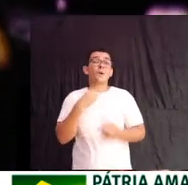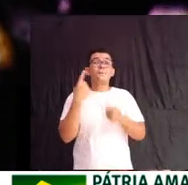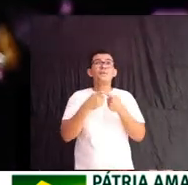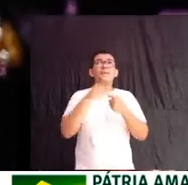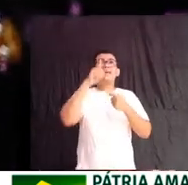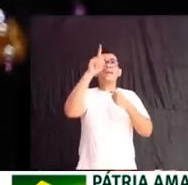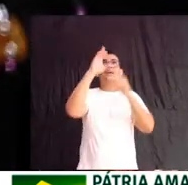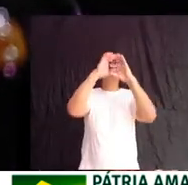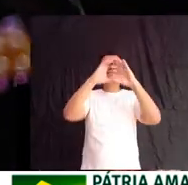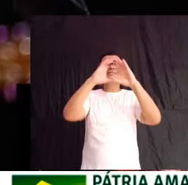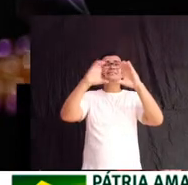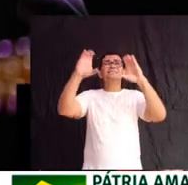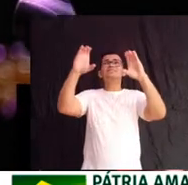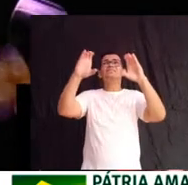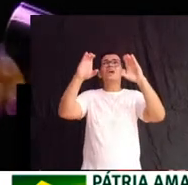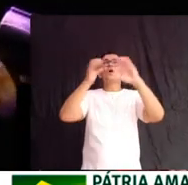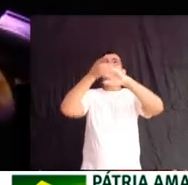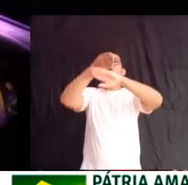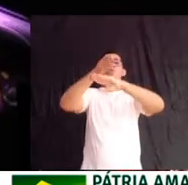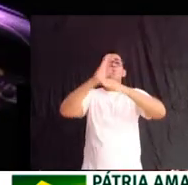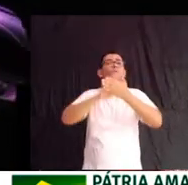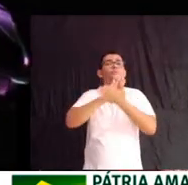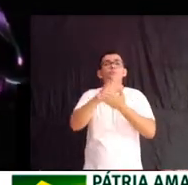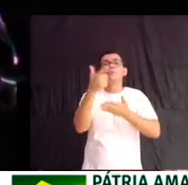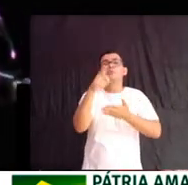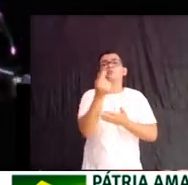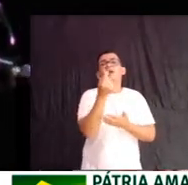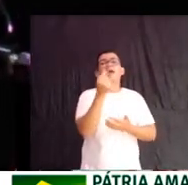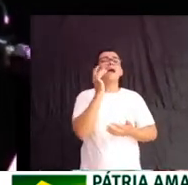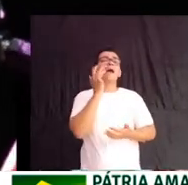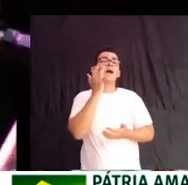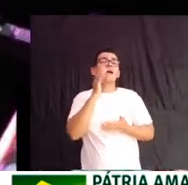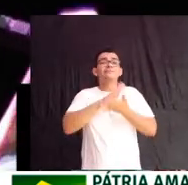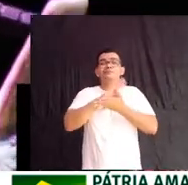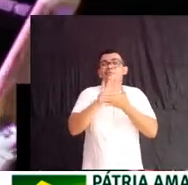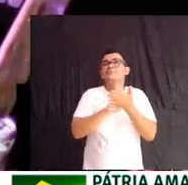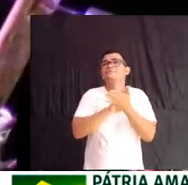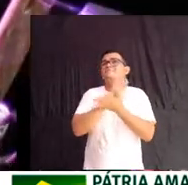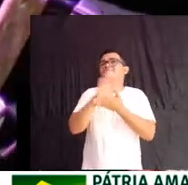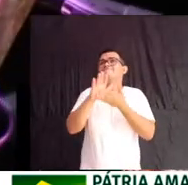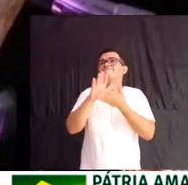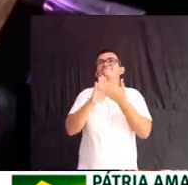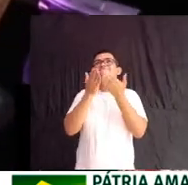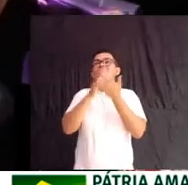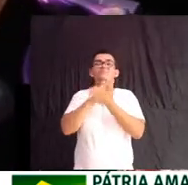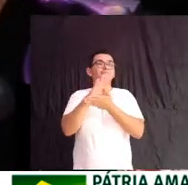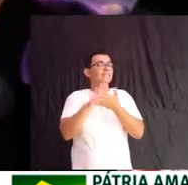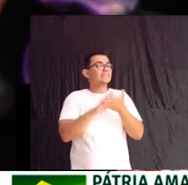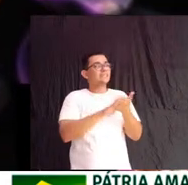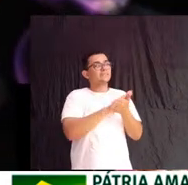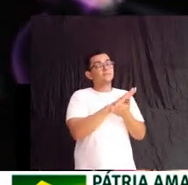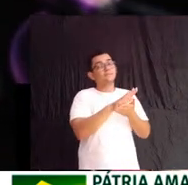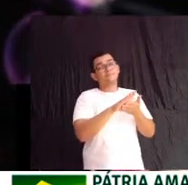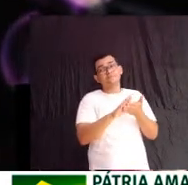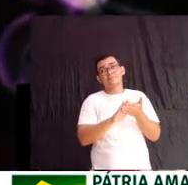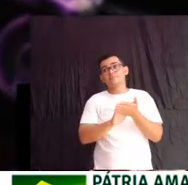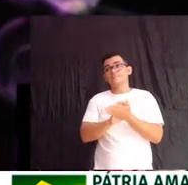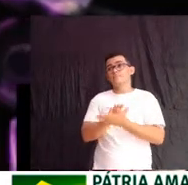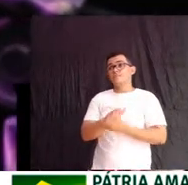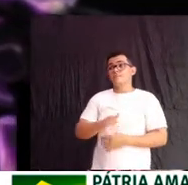Não entra no céu, e nenhuma riqueza desse mundo, não.